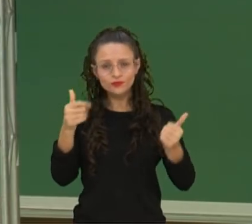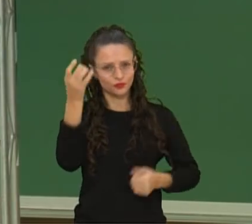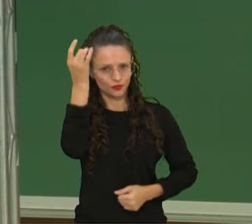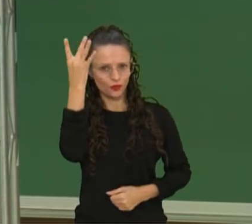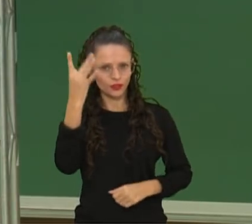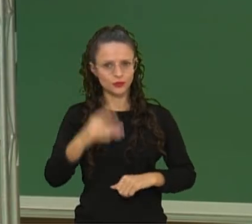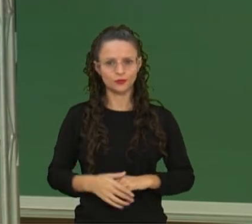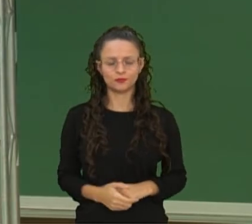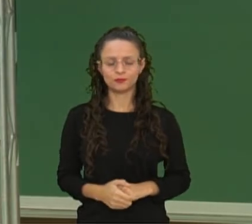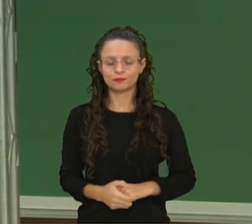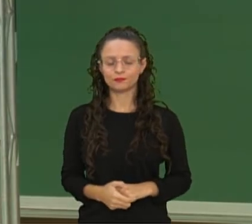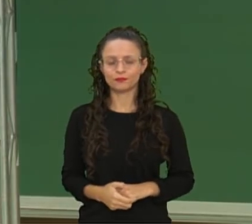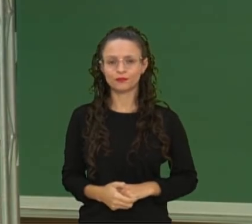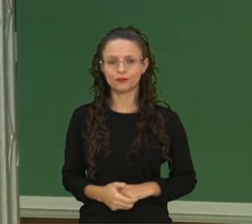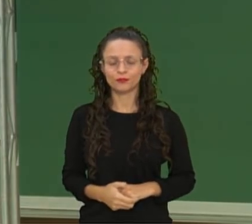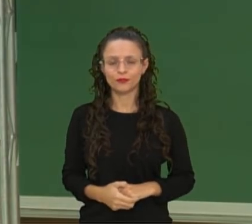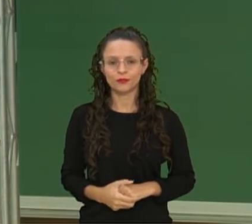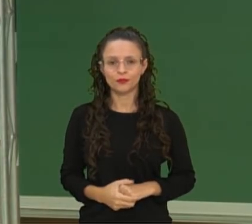né?